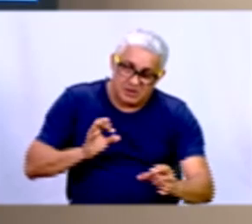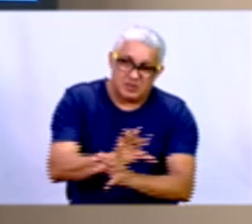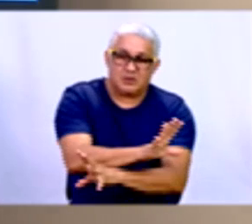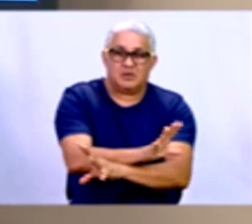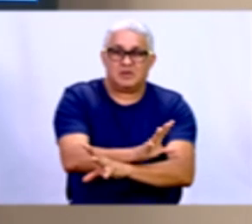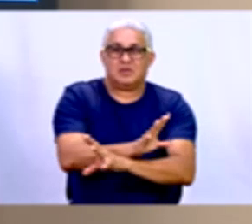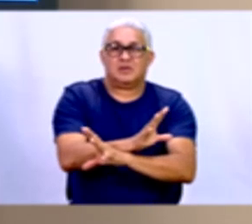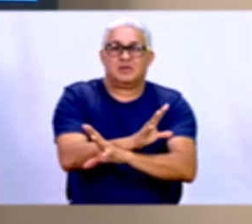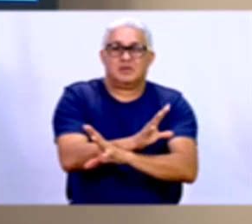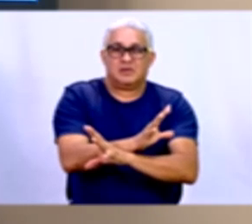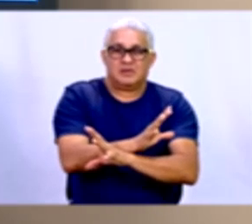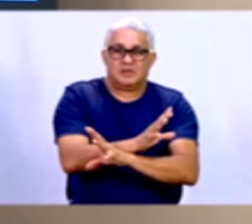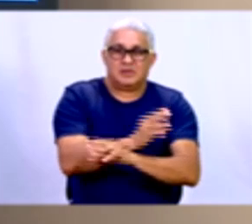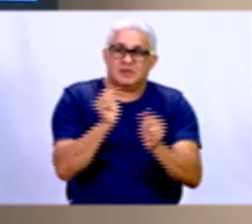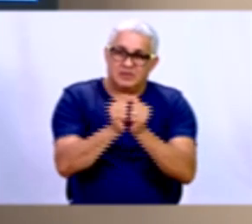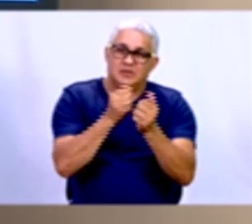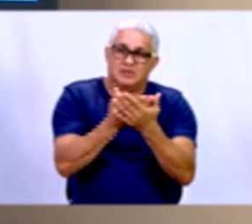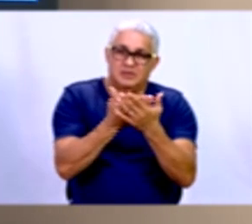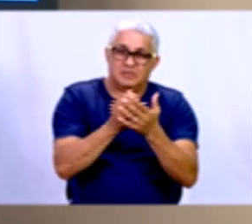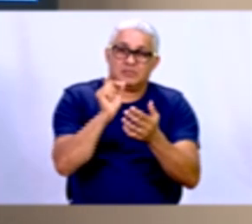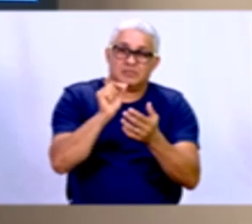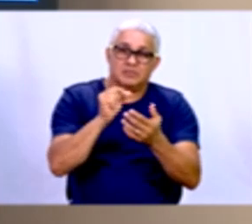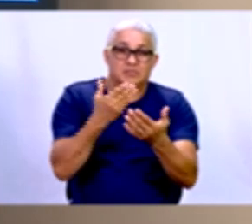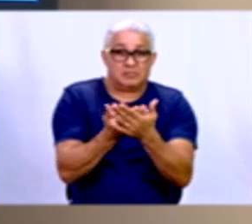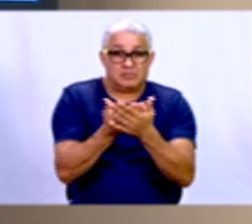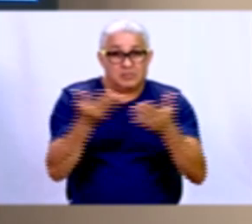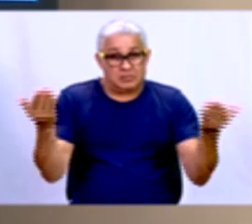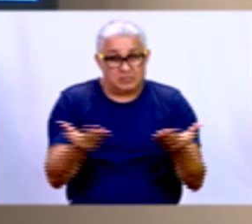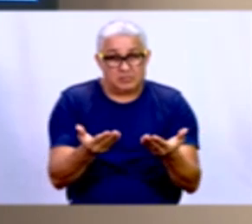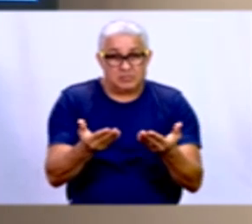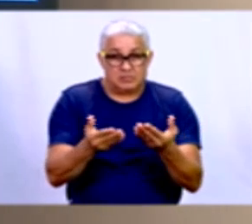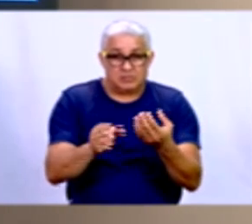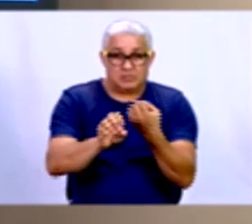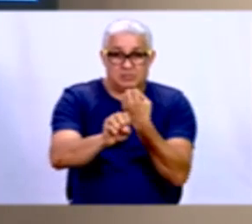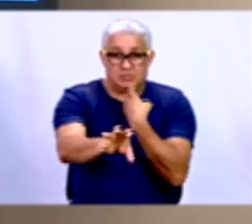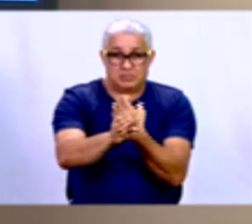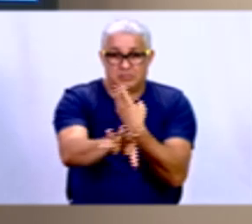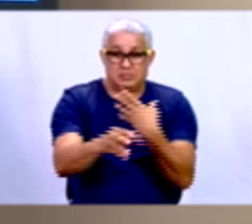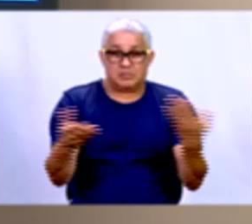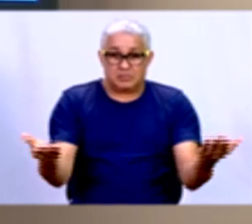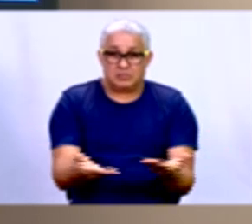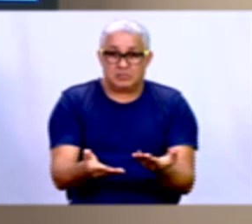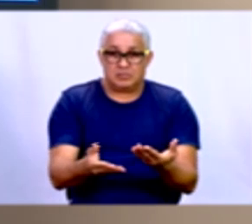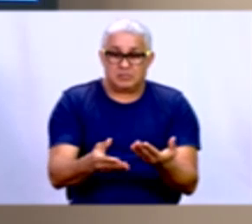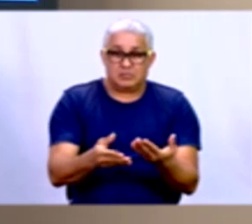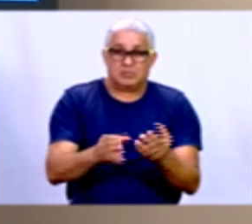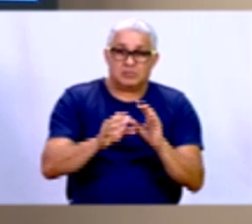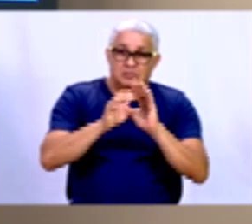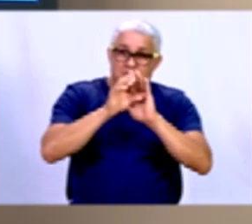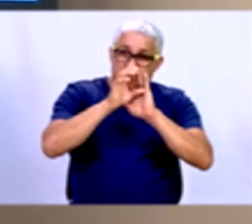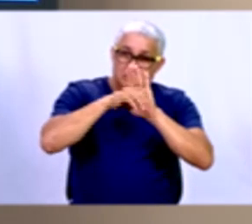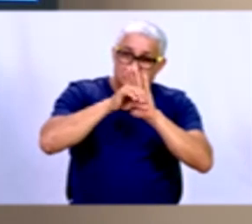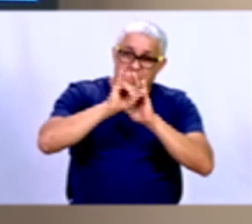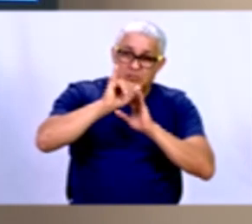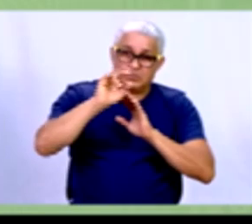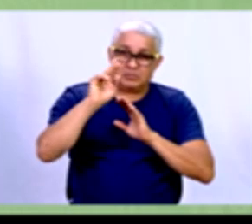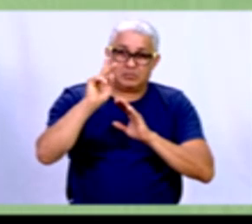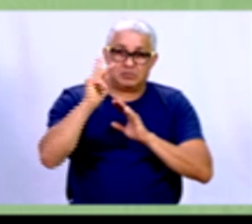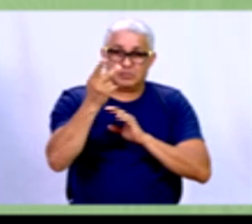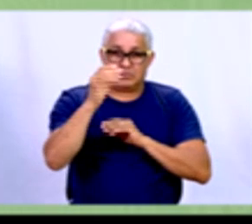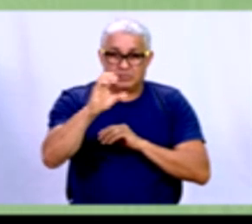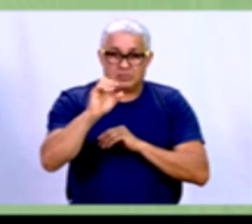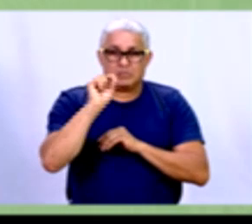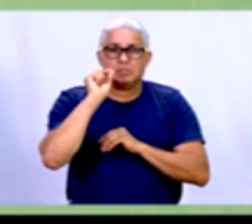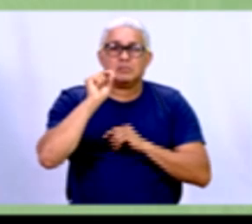cima disso, o que nós vimos na nossa teleaula de hoje? Nós vimos os conceitos de IHC. Para que serve o